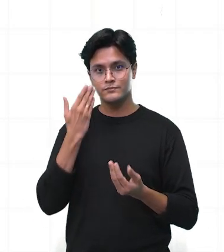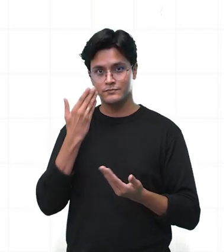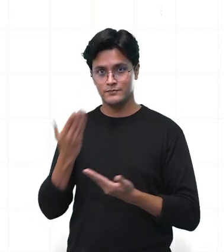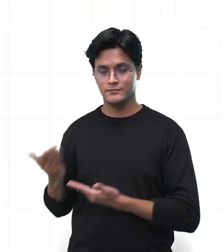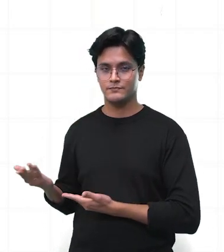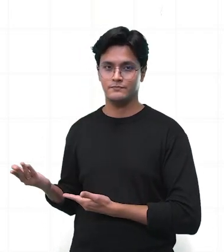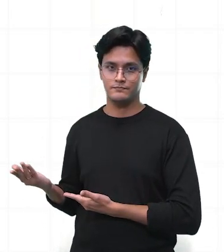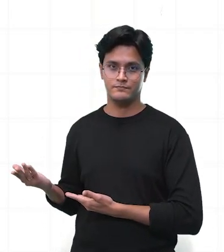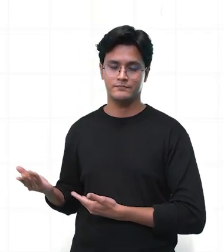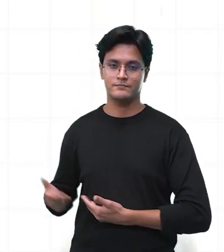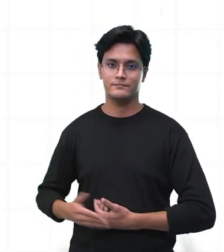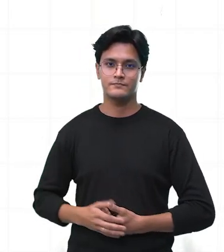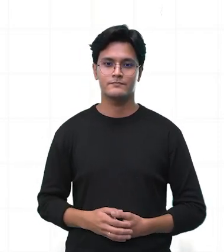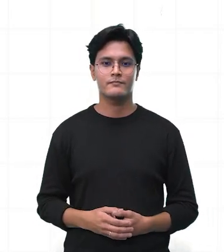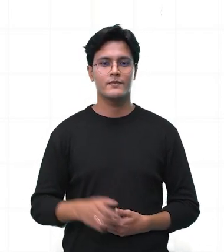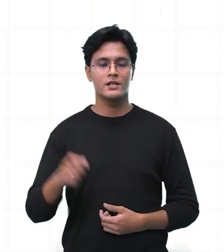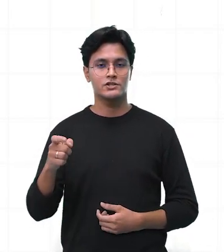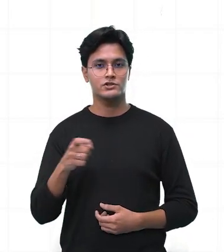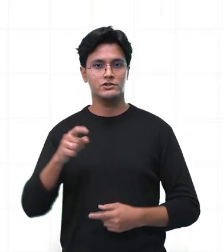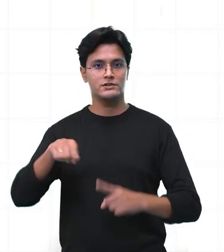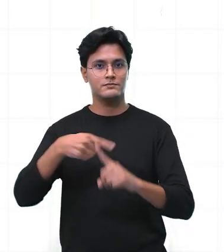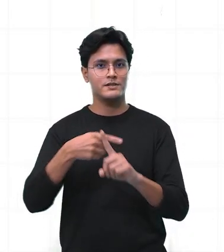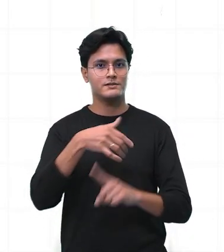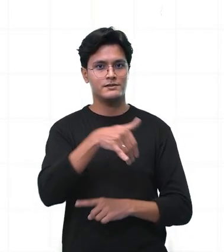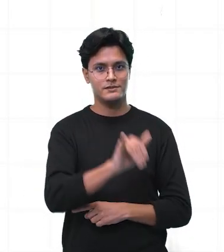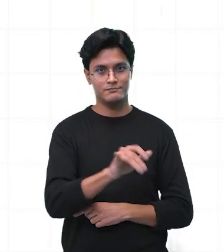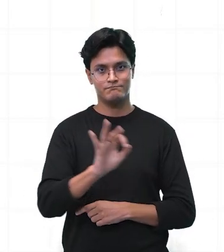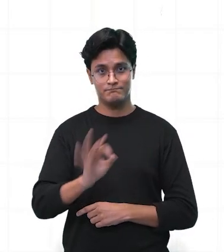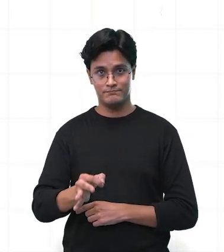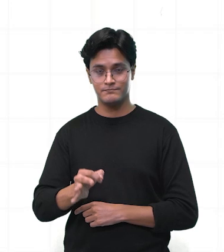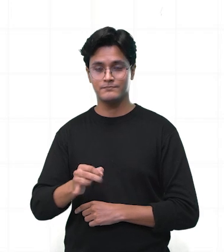de ingressos para crianças. X mais Y. Certo?